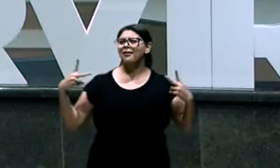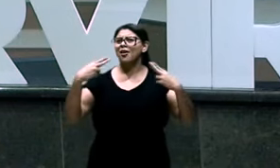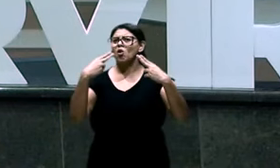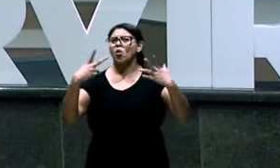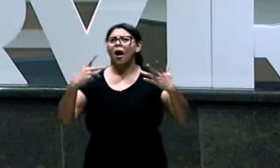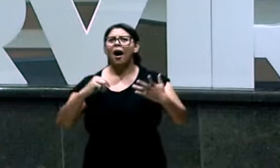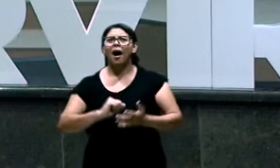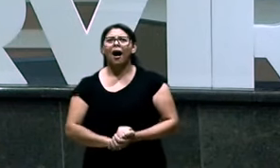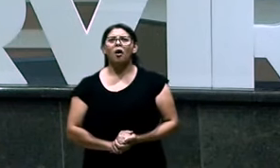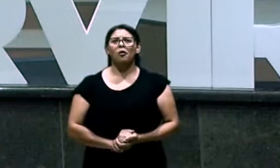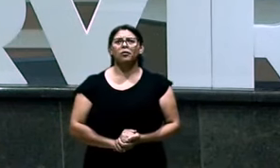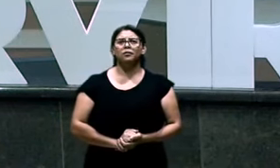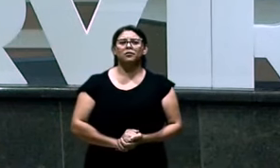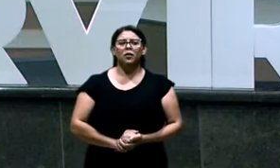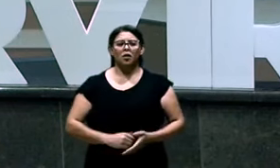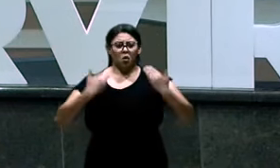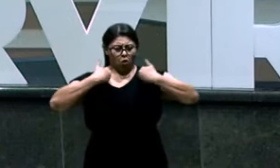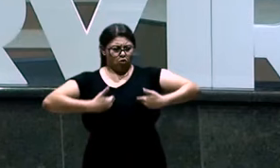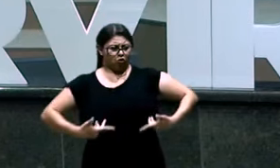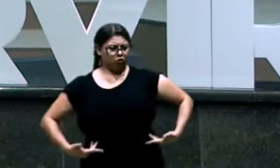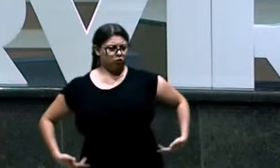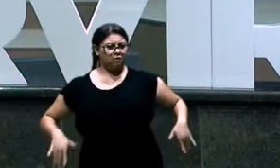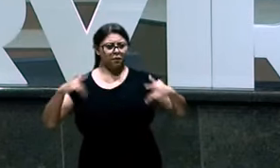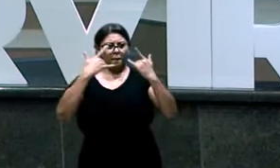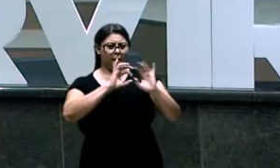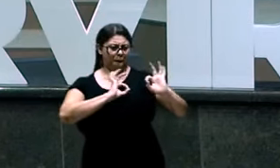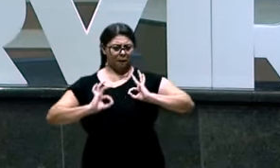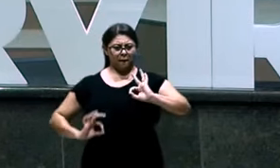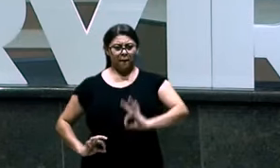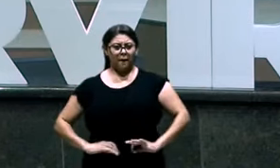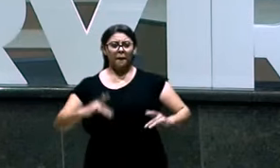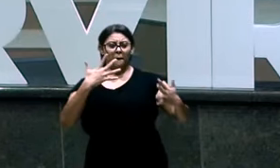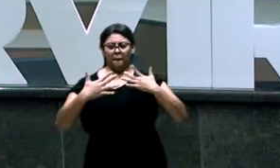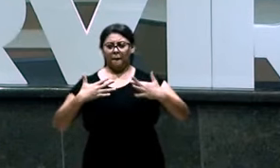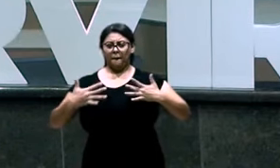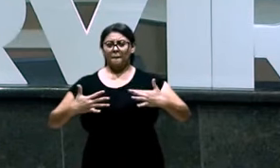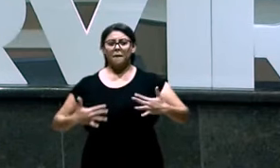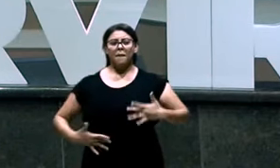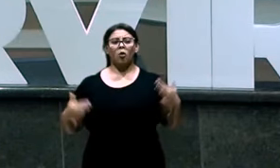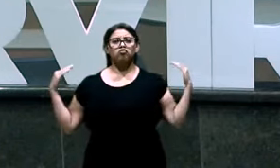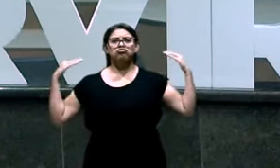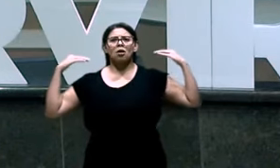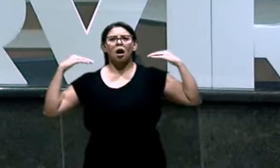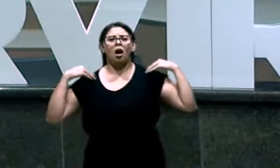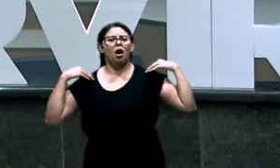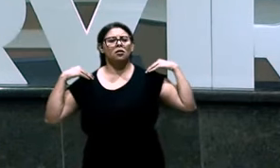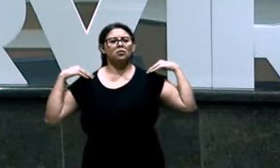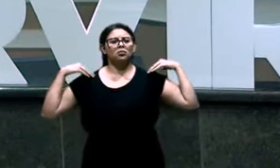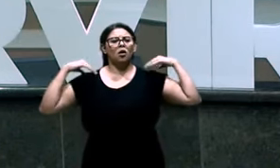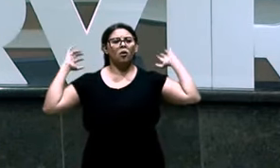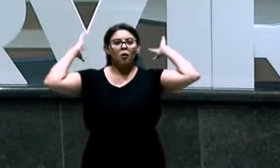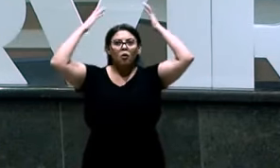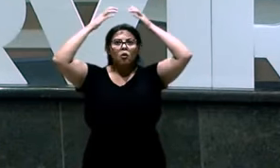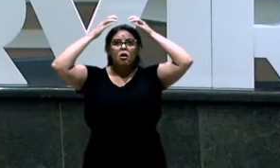uma mitra na cabeça com uma lâmina, santidade ao Senhor, colocar ombreiras, campainhas e